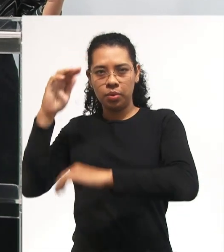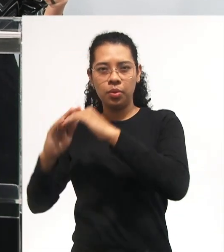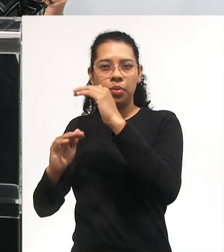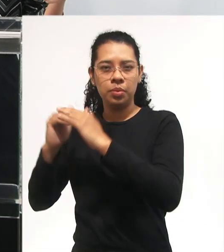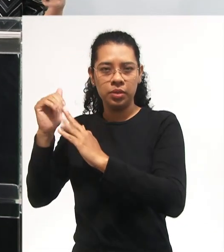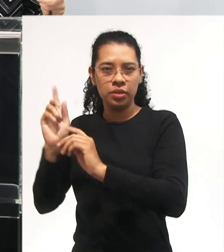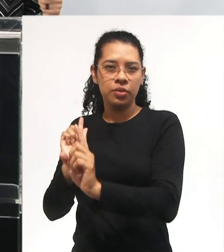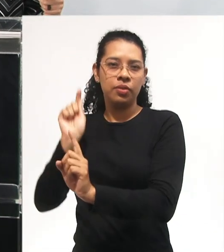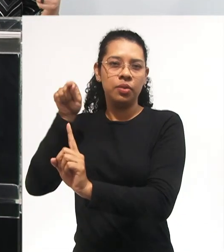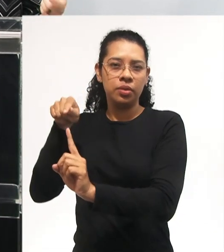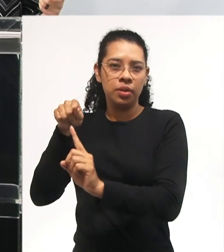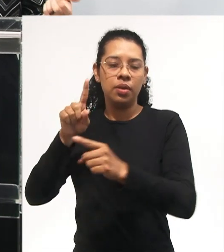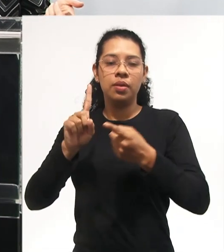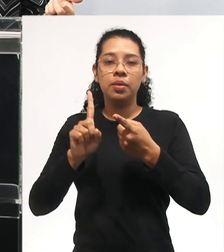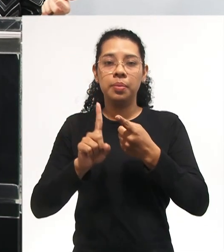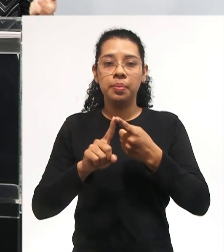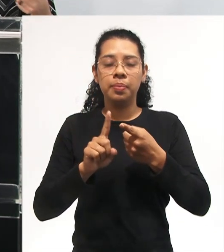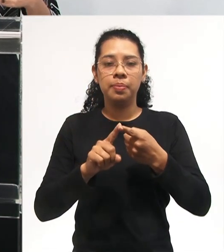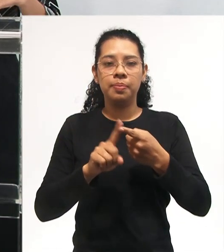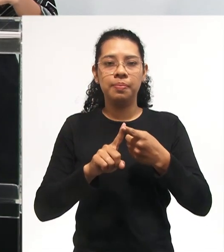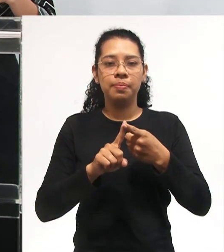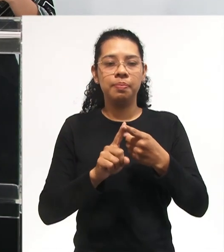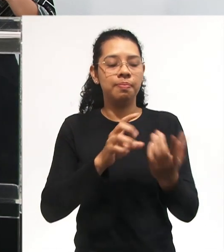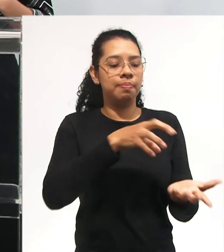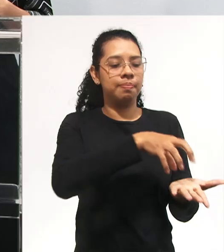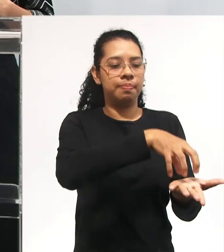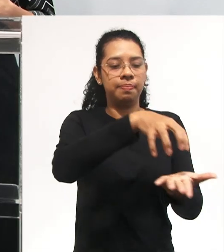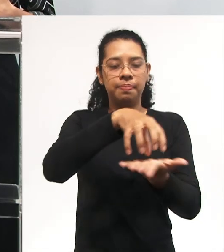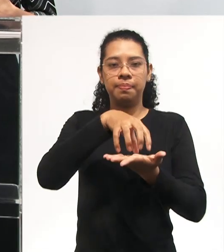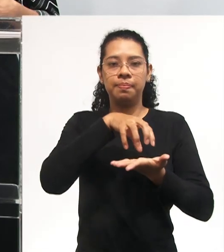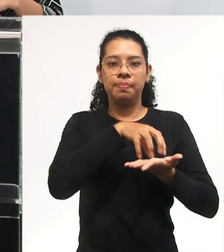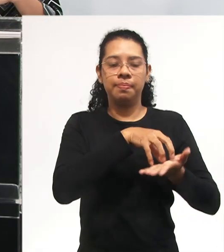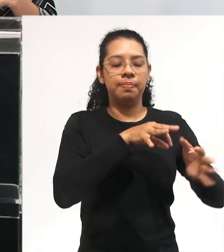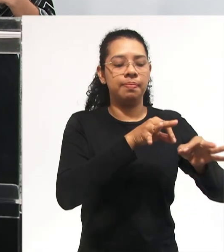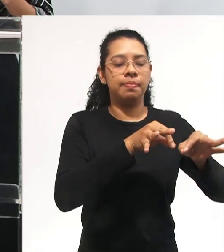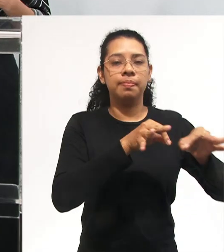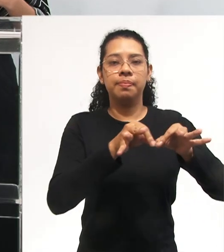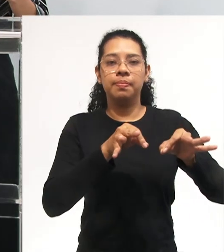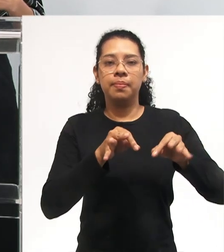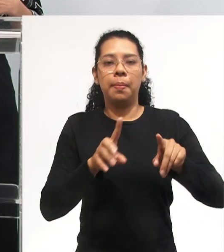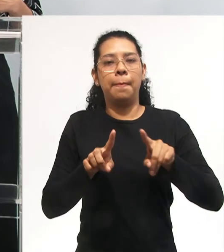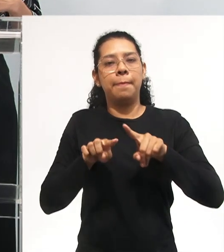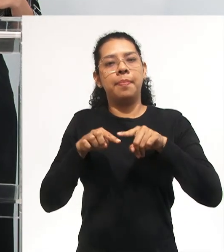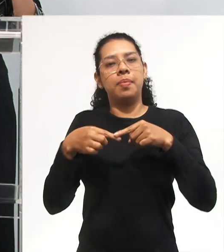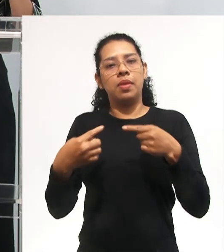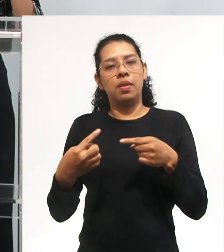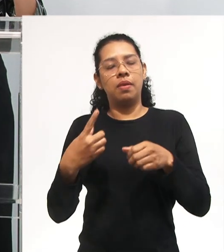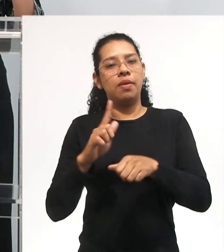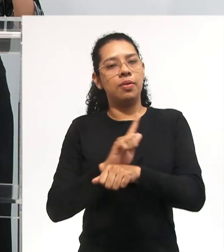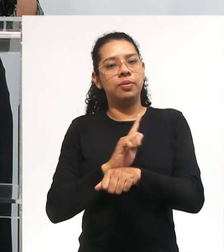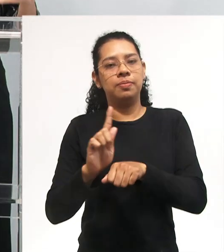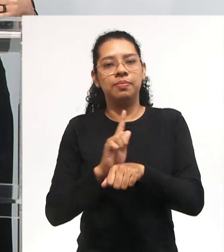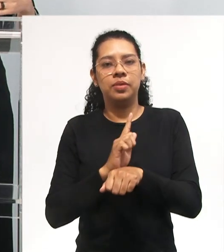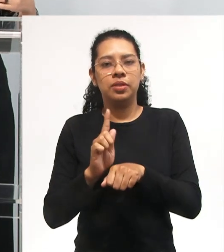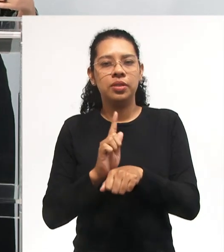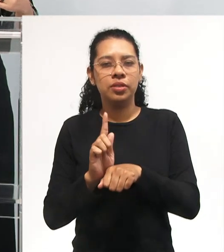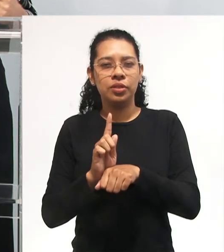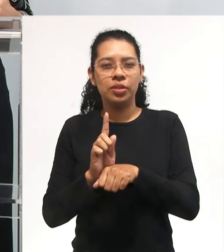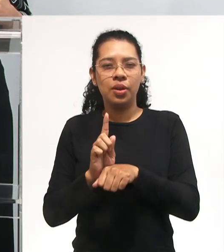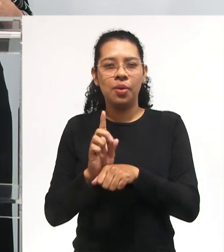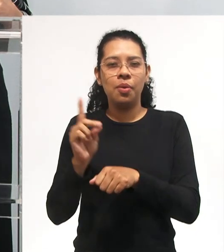os objetivos organizacionais. Mas a gestão de pessoas nem sempre foi como hoje é